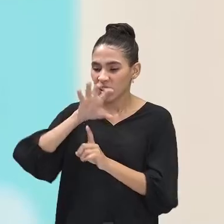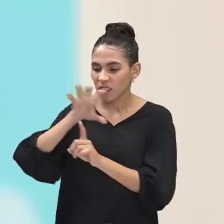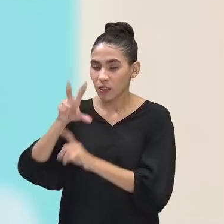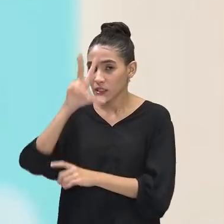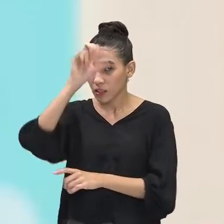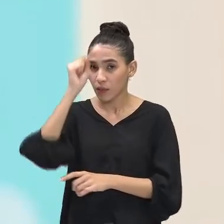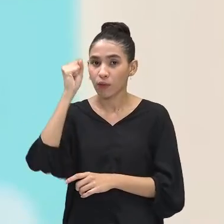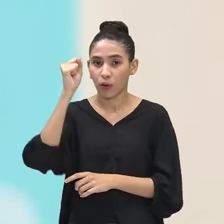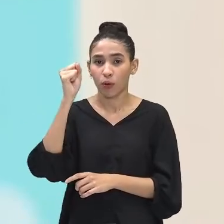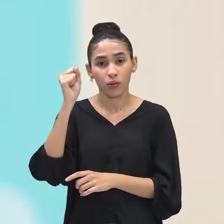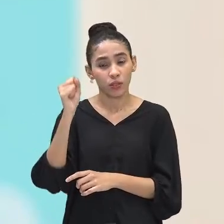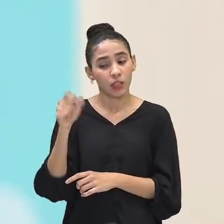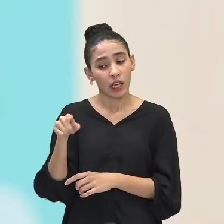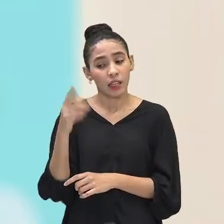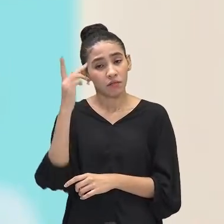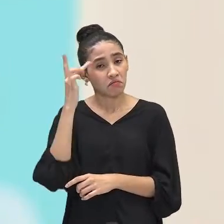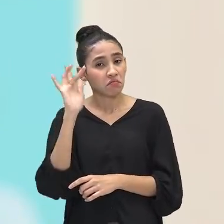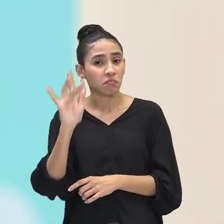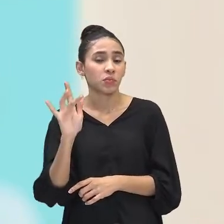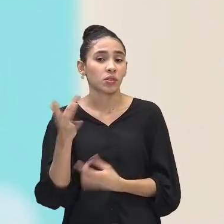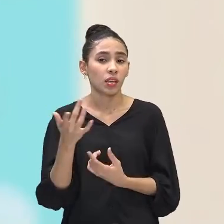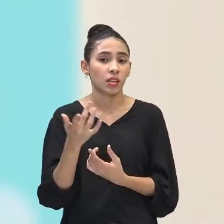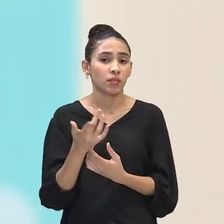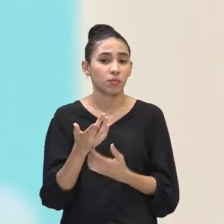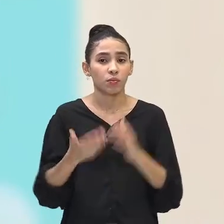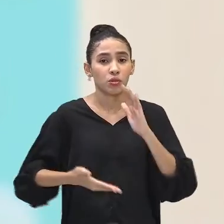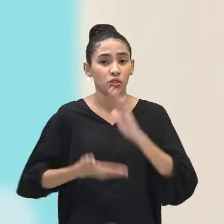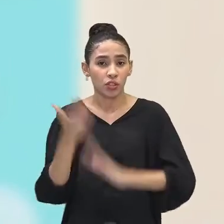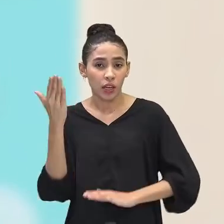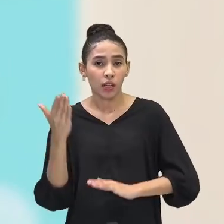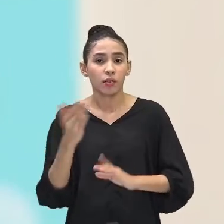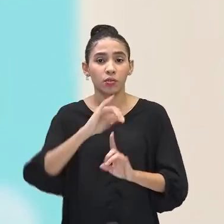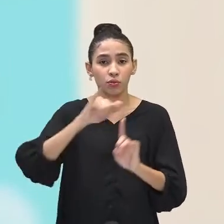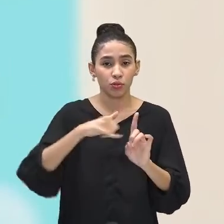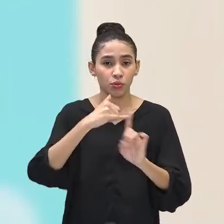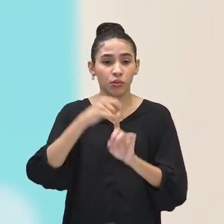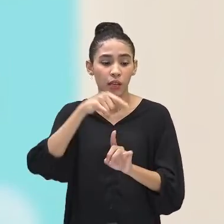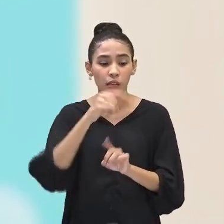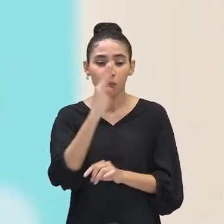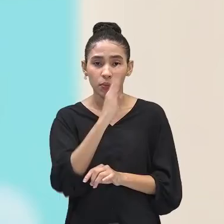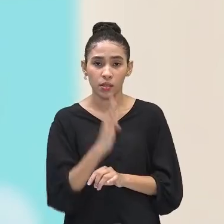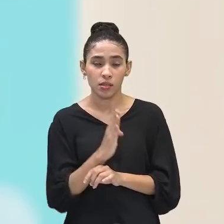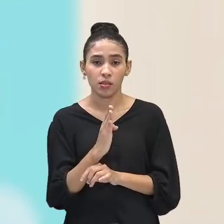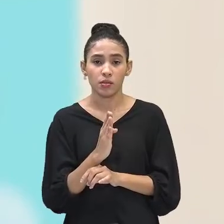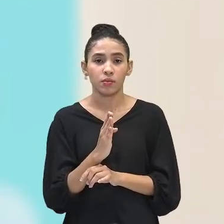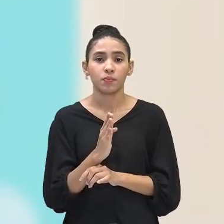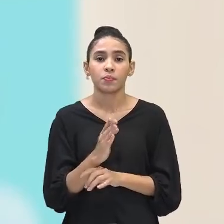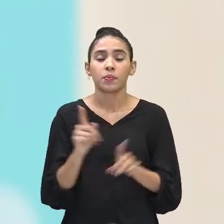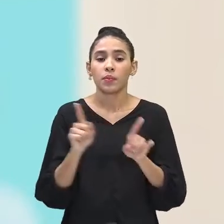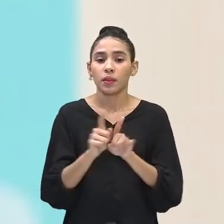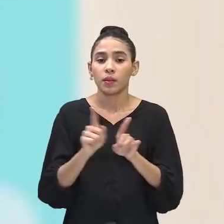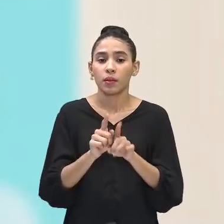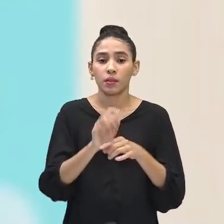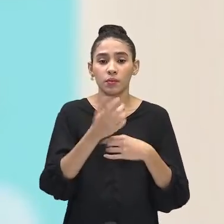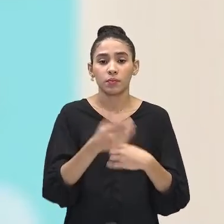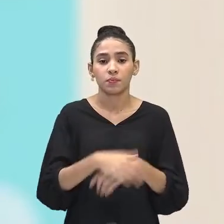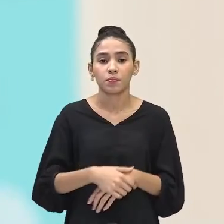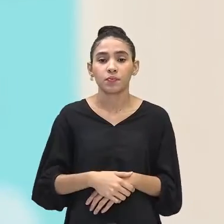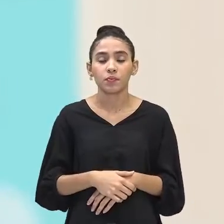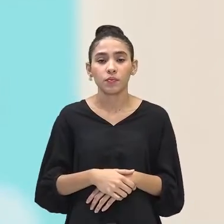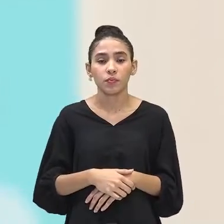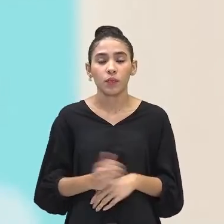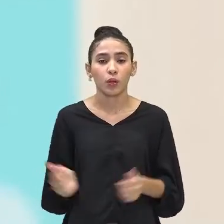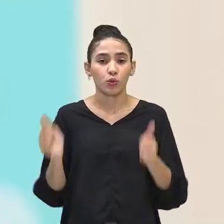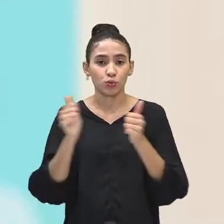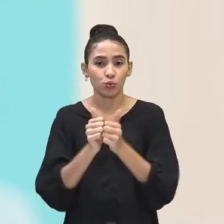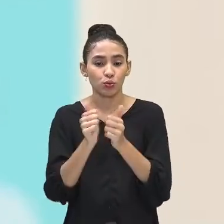melhor coisa a se fazer, não. Vamos expulsar os jesuítas do Brasil e vamos, no caso, o Estado, ele, né, junto com